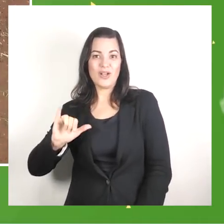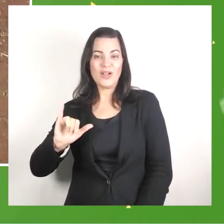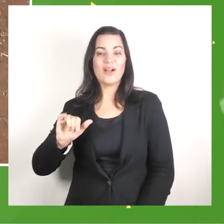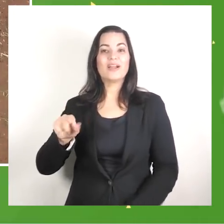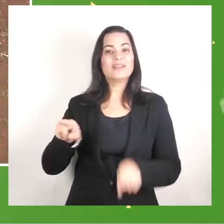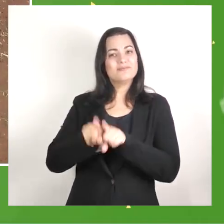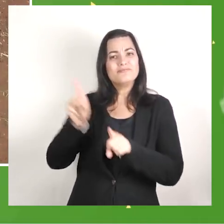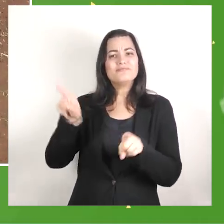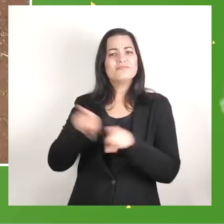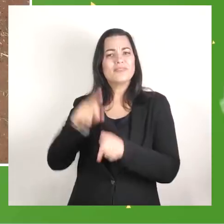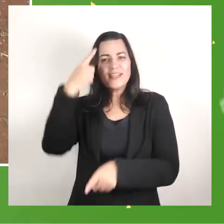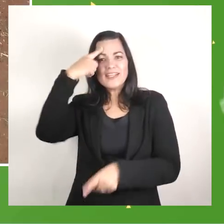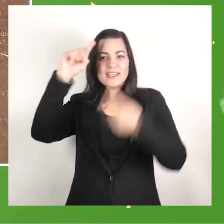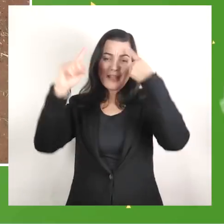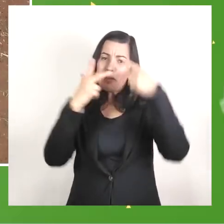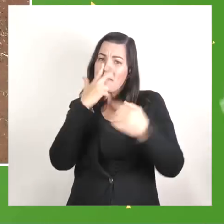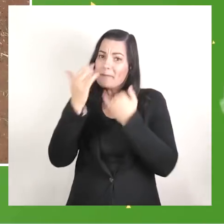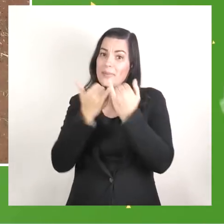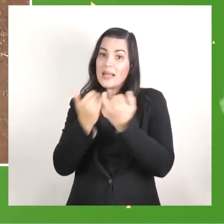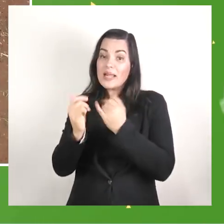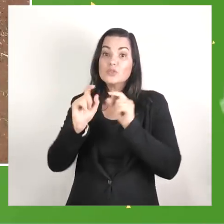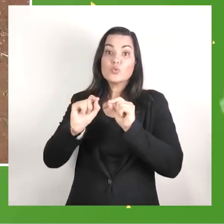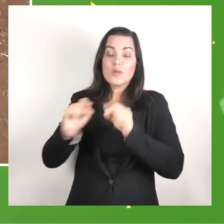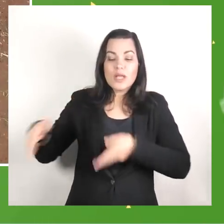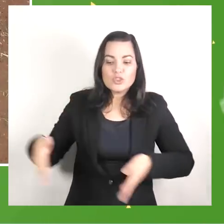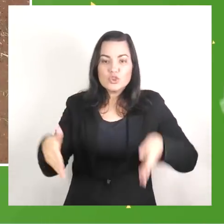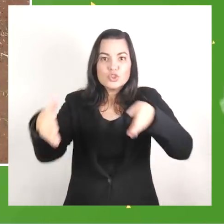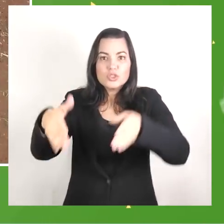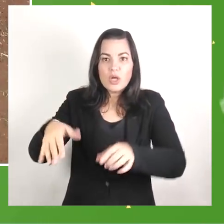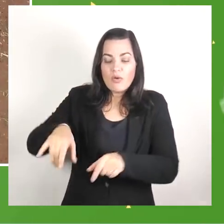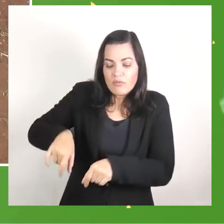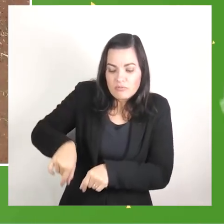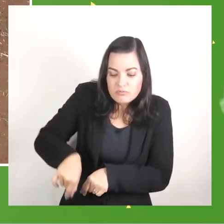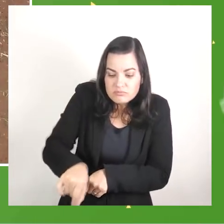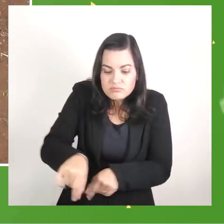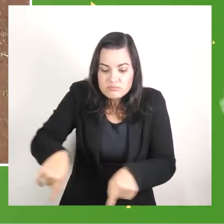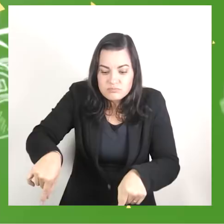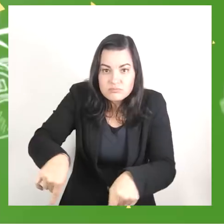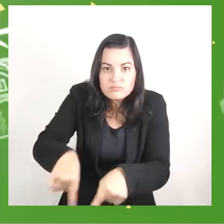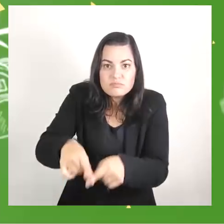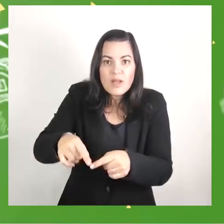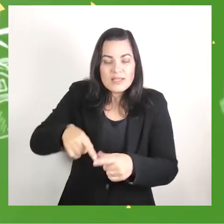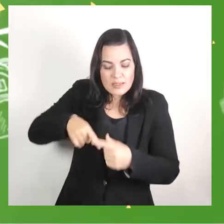parecidas, marcando aí com setas no chão feitas com pedrinhas.